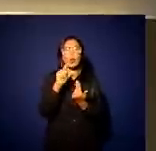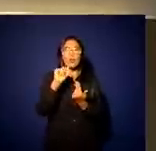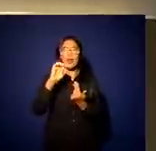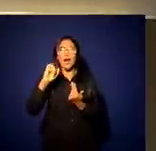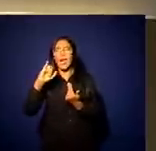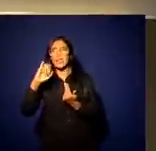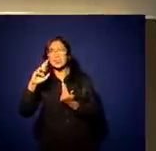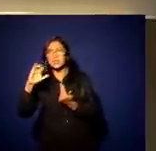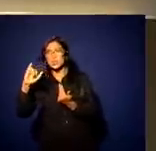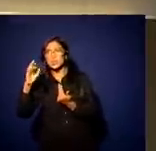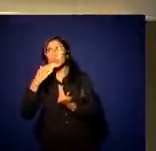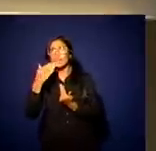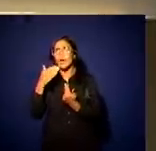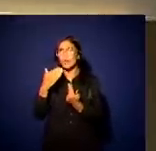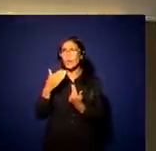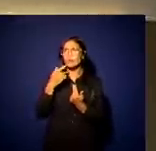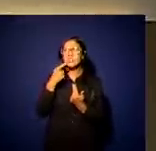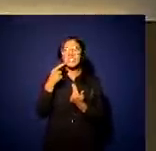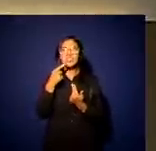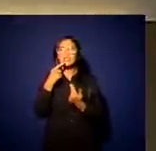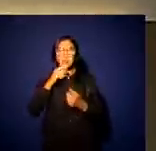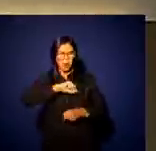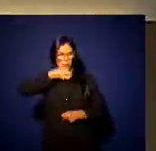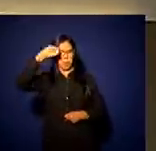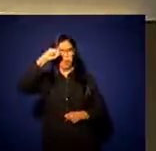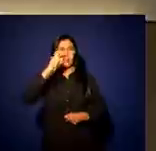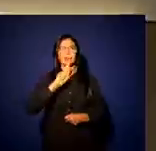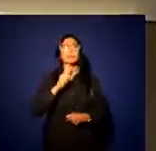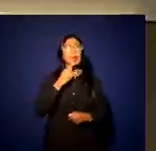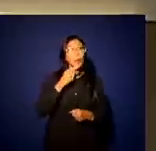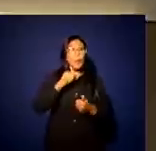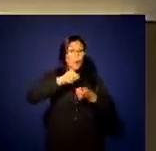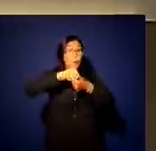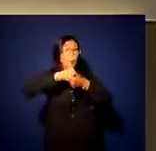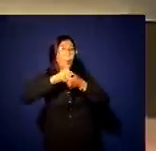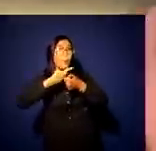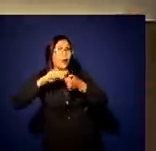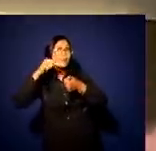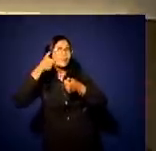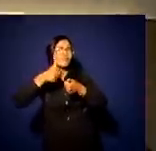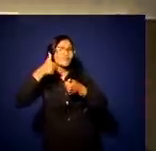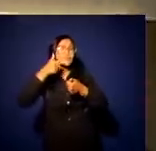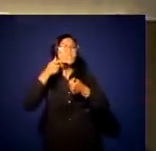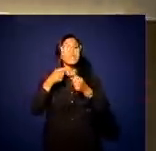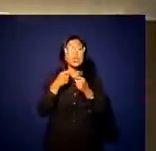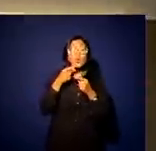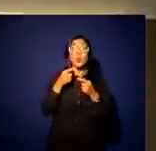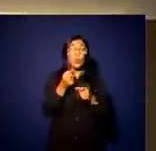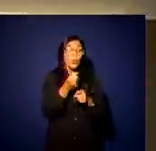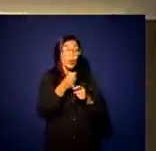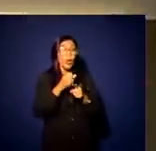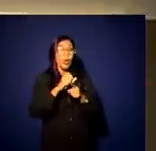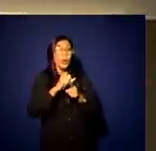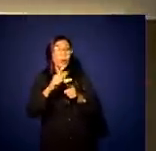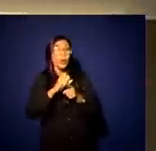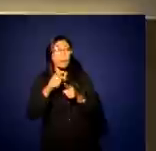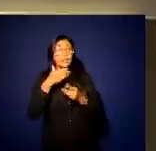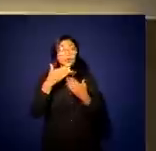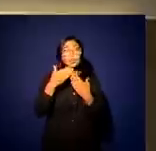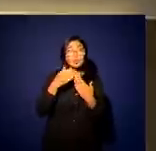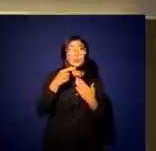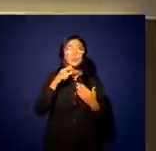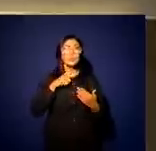herói nesse momento foca na liquidez na qualidade o que que mudou na nossa locação relativa desde o último